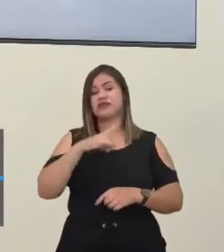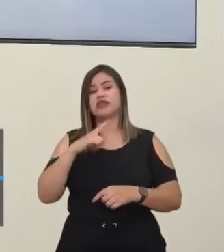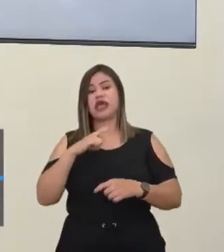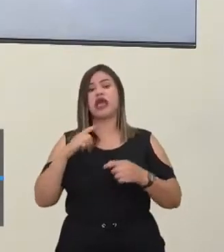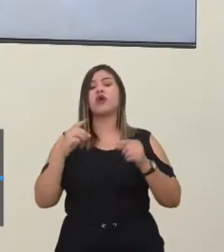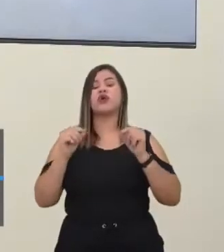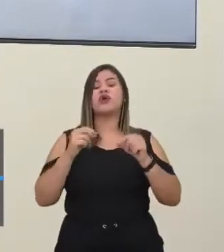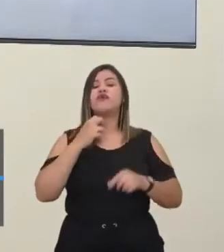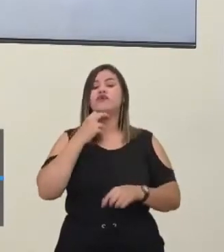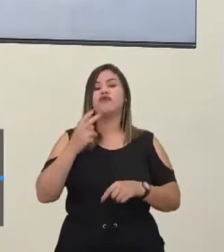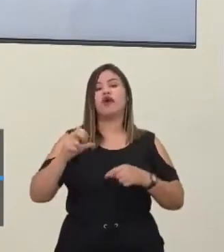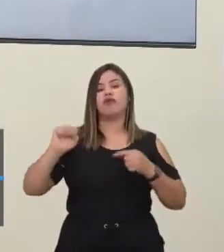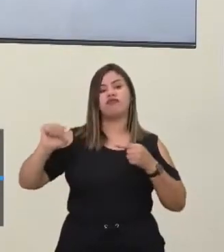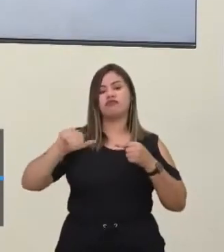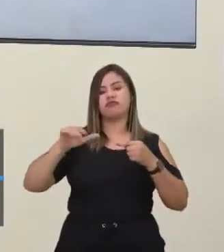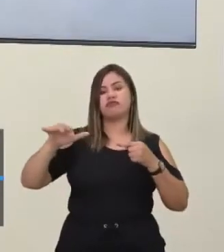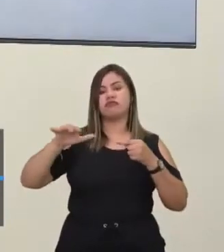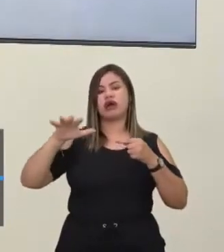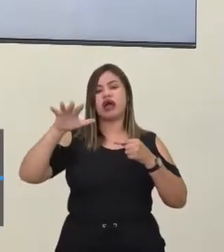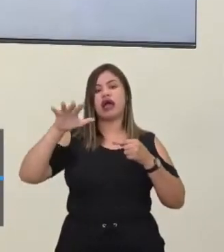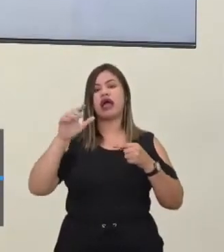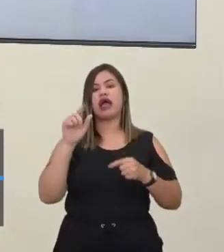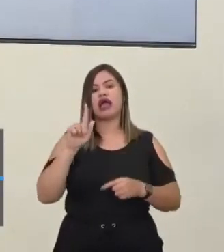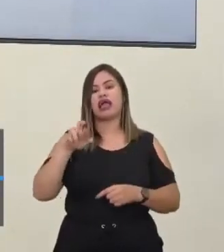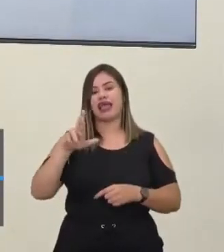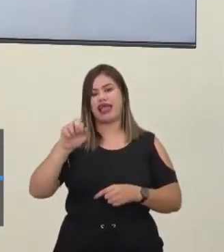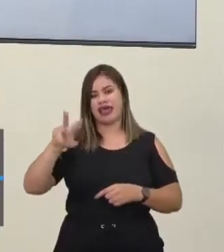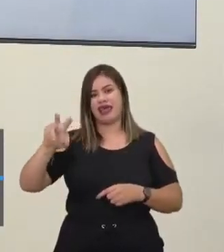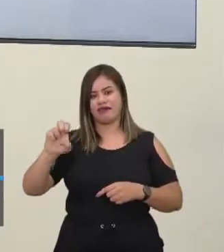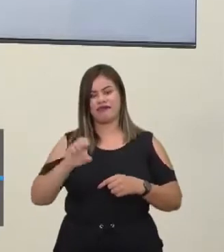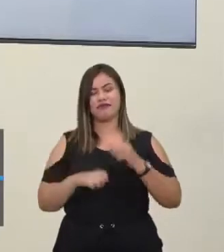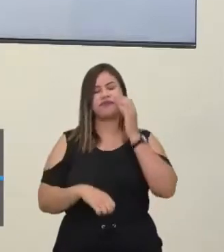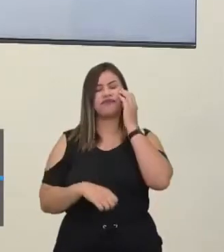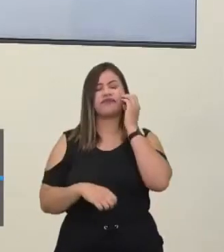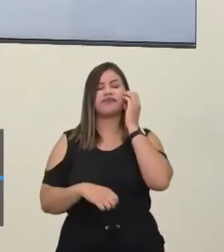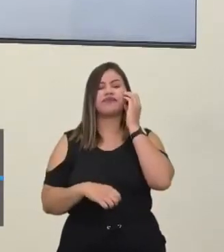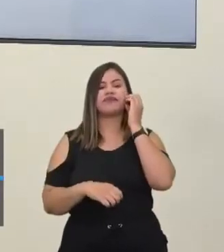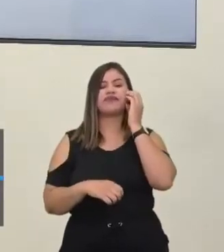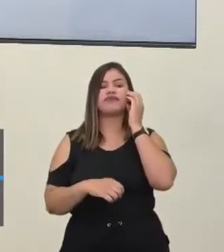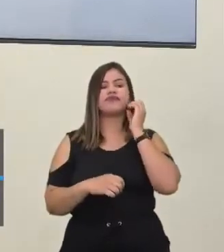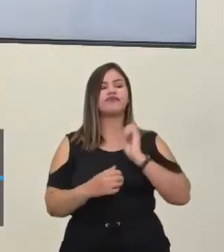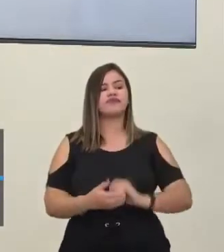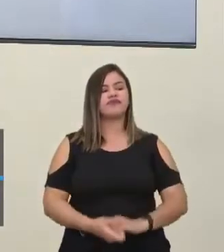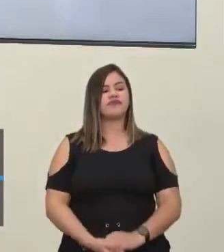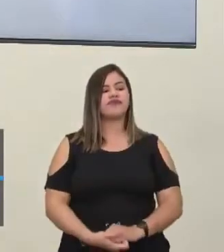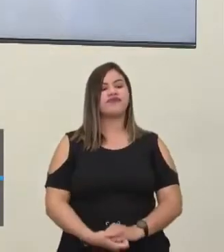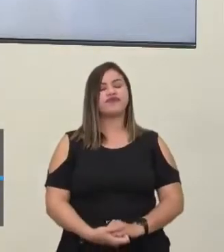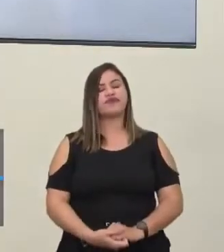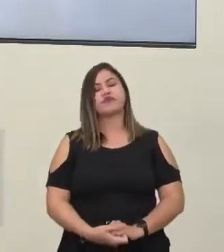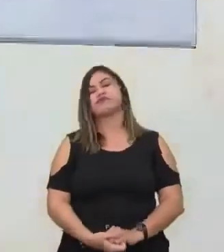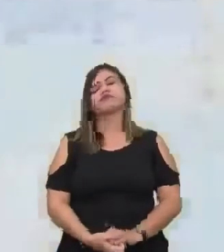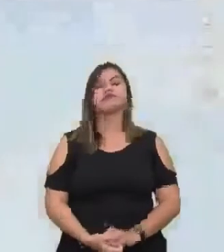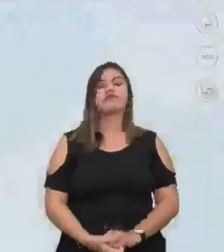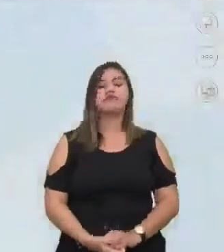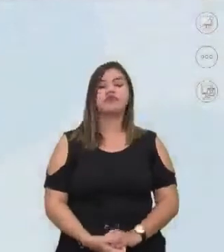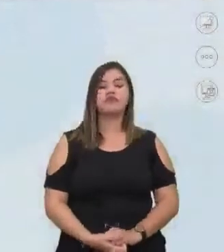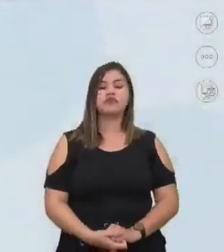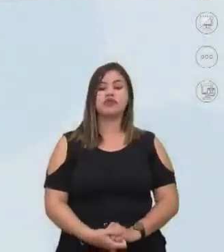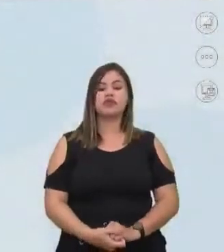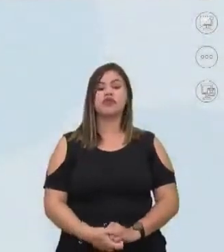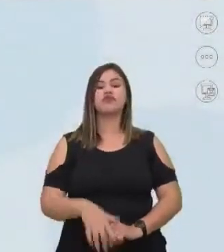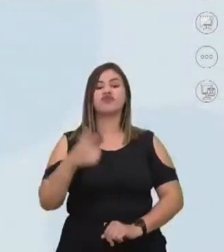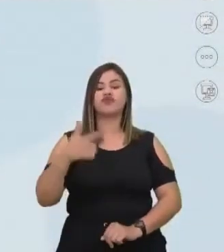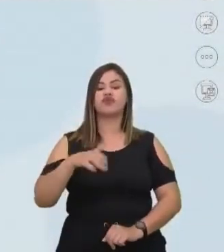grave, né, fariam, né, esse papel de contraltinas, tá bom? Ok? Então, gente, nós temos ainda coralistas ou coristas,